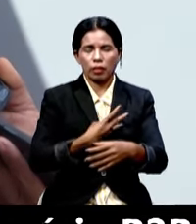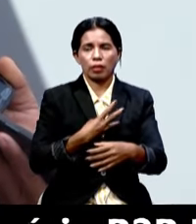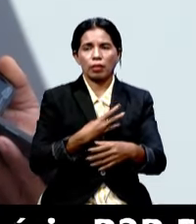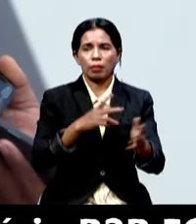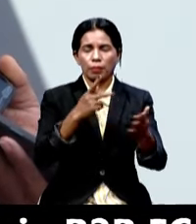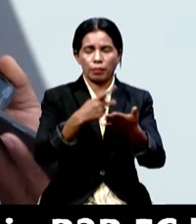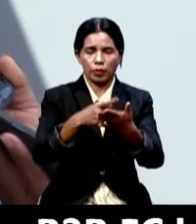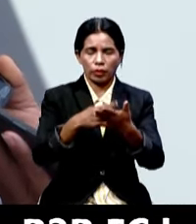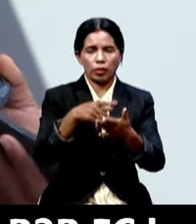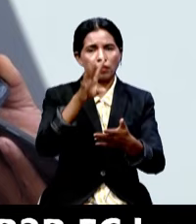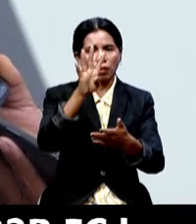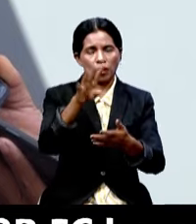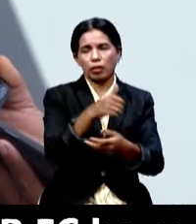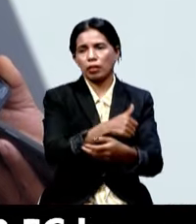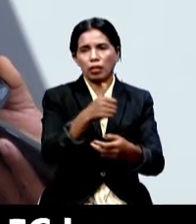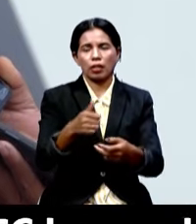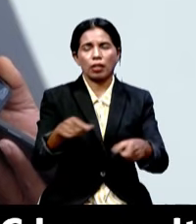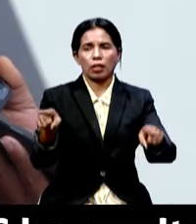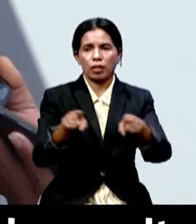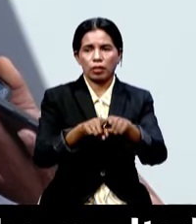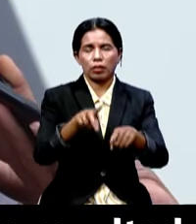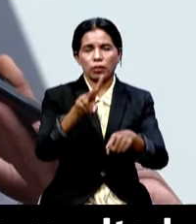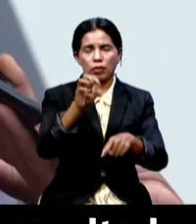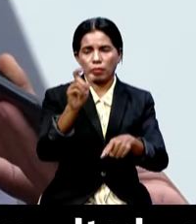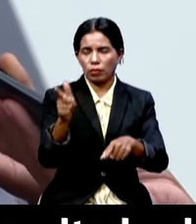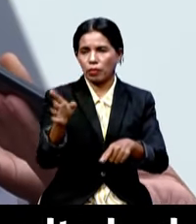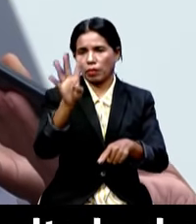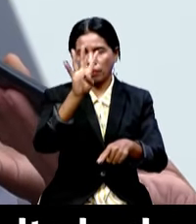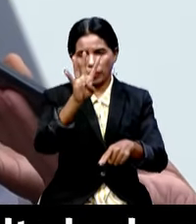projeto Hatseluk, nebe, nesse 2024,